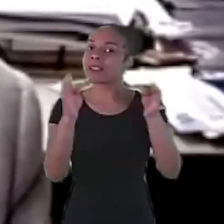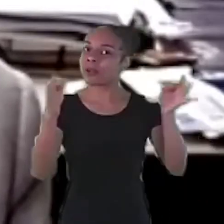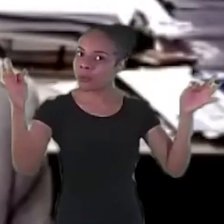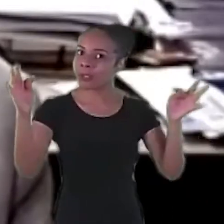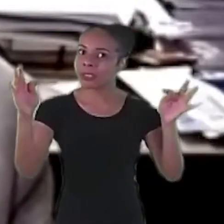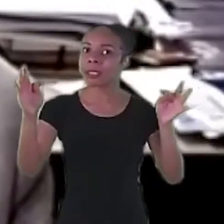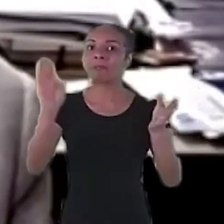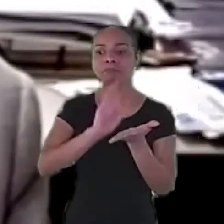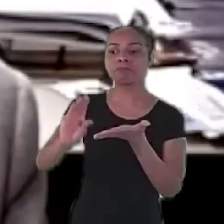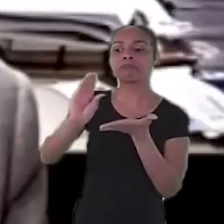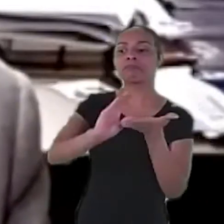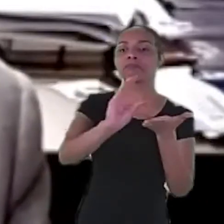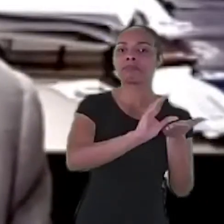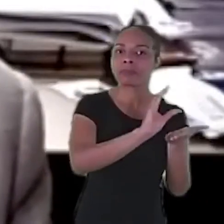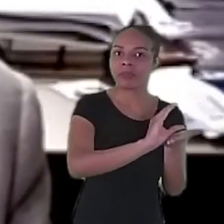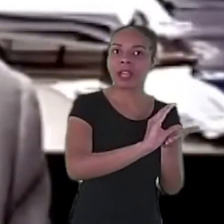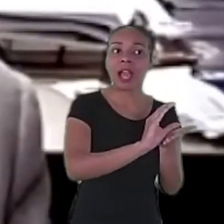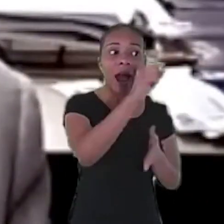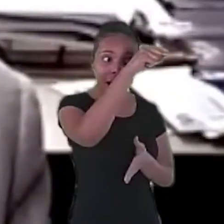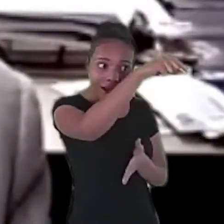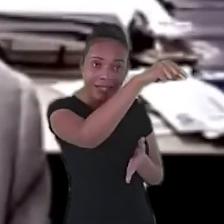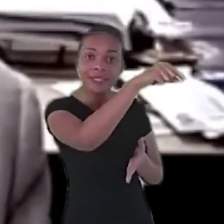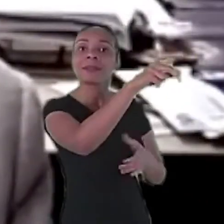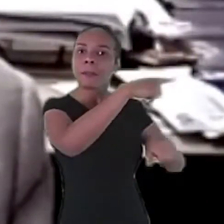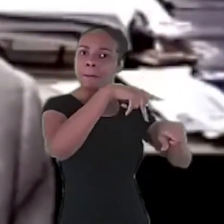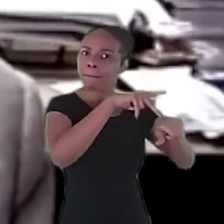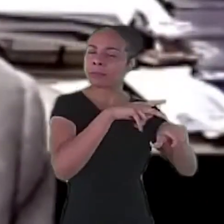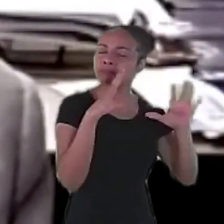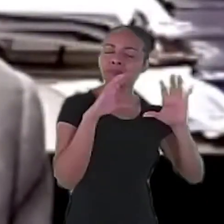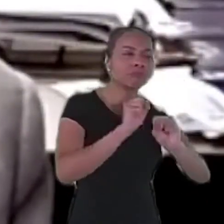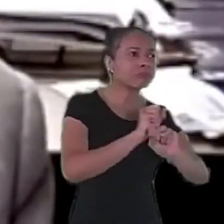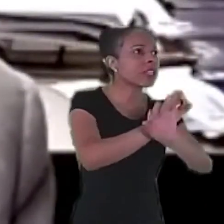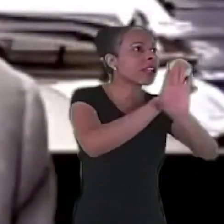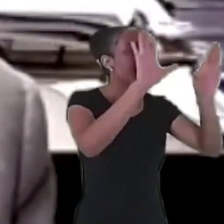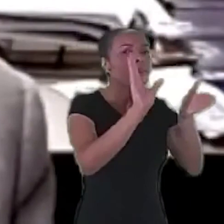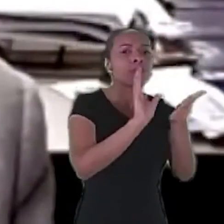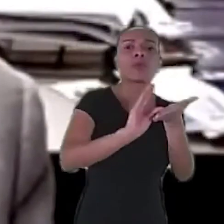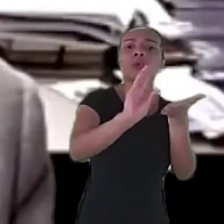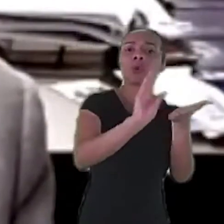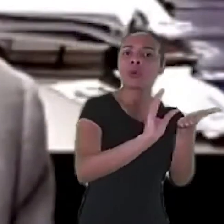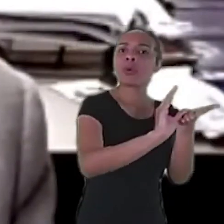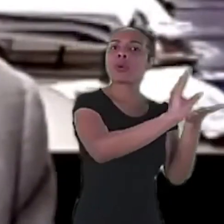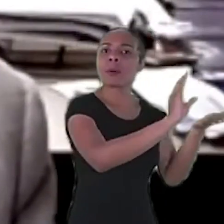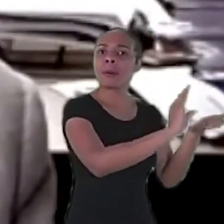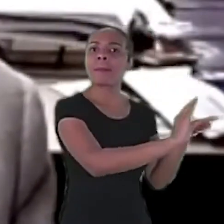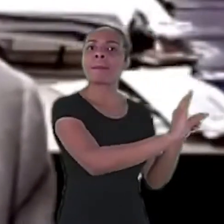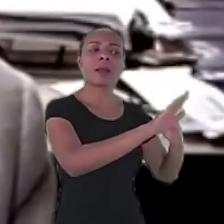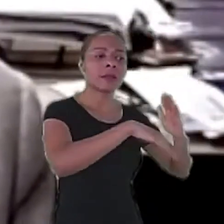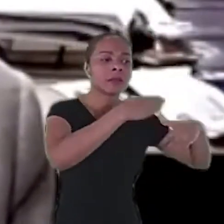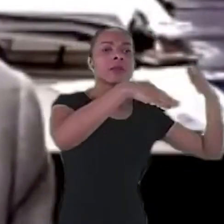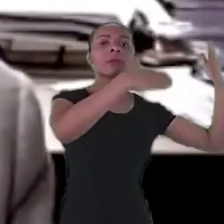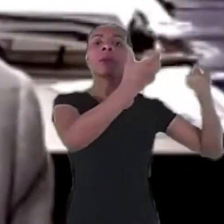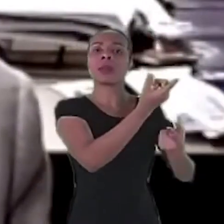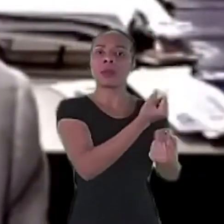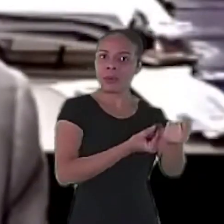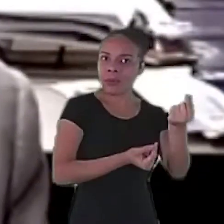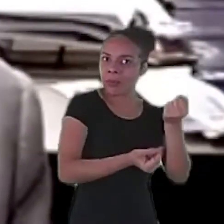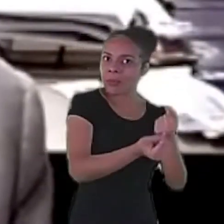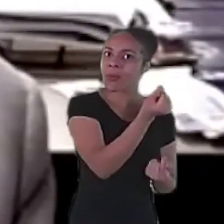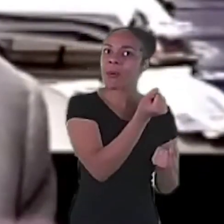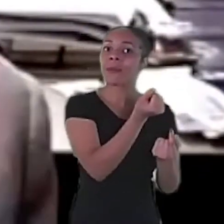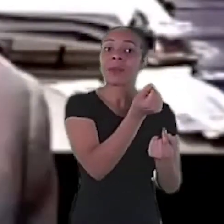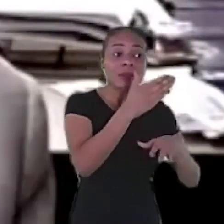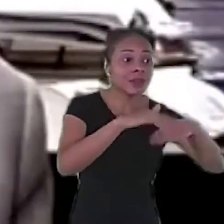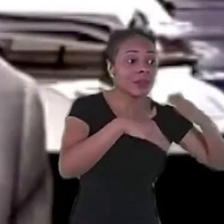uma orientação muito clara: ciência e tecnologia para o crescimento econômico, para o bem-estar e também para